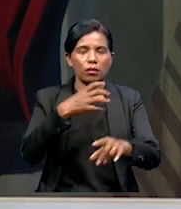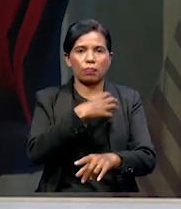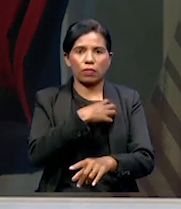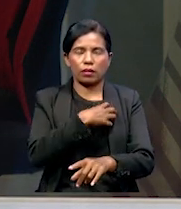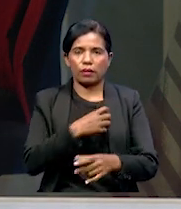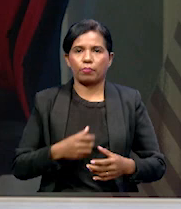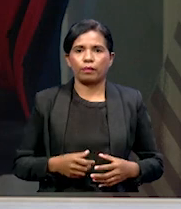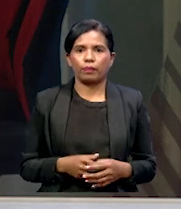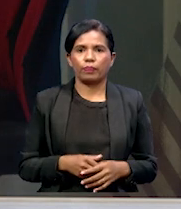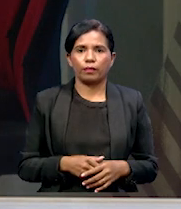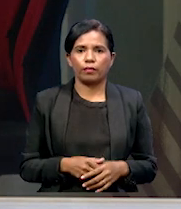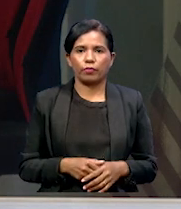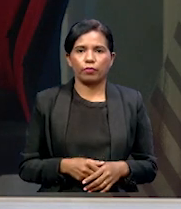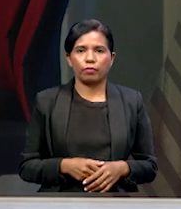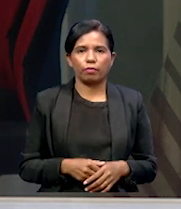penitele.